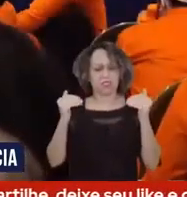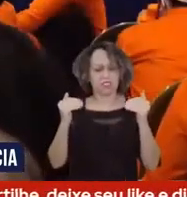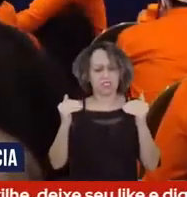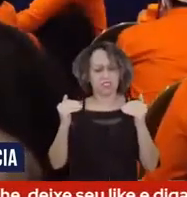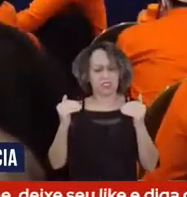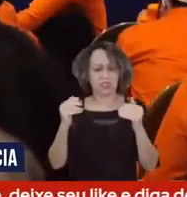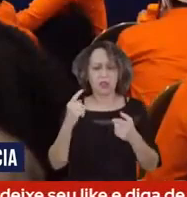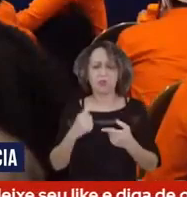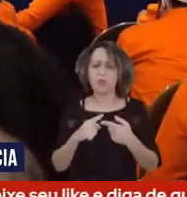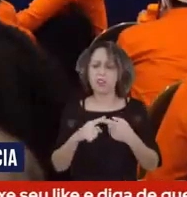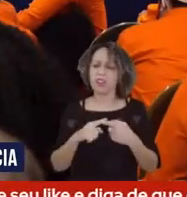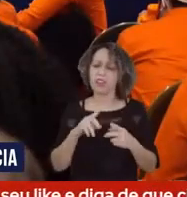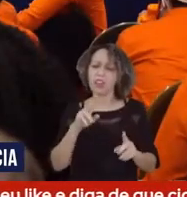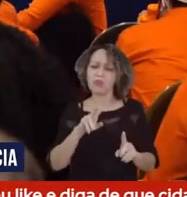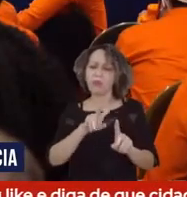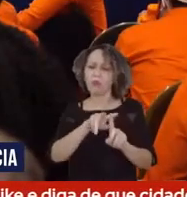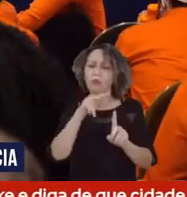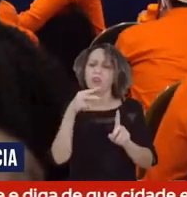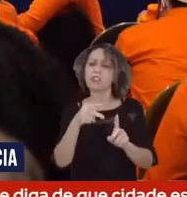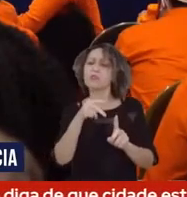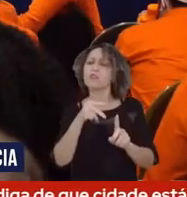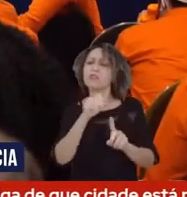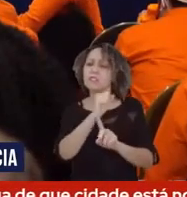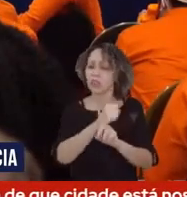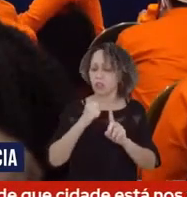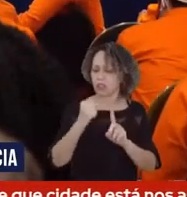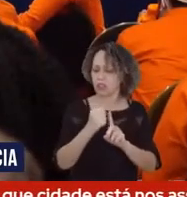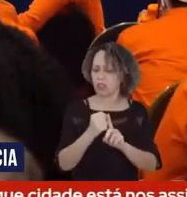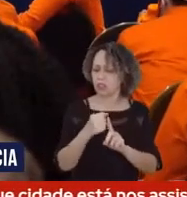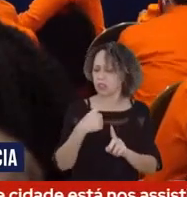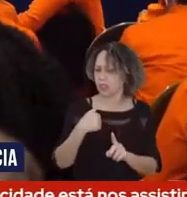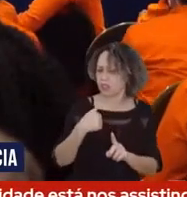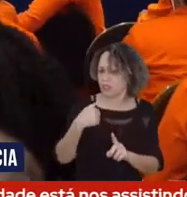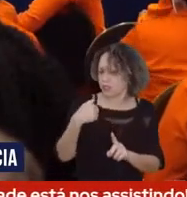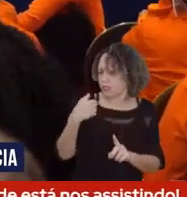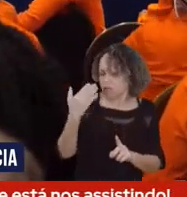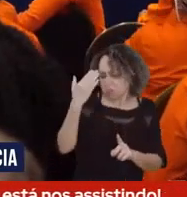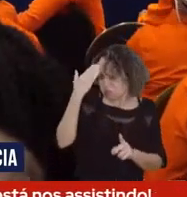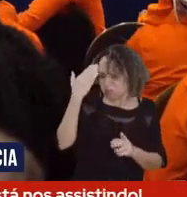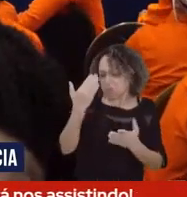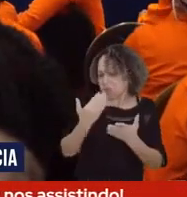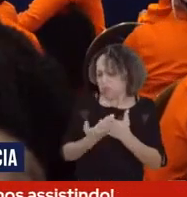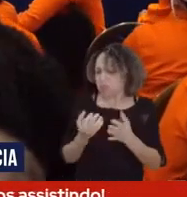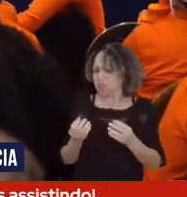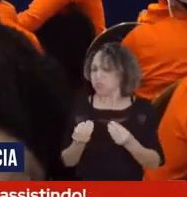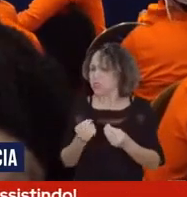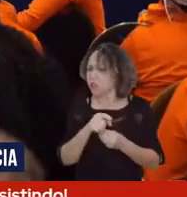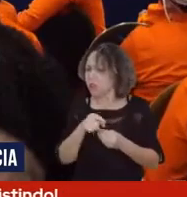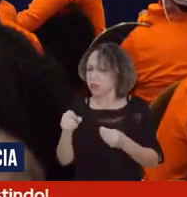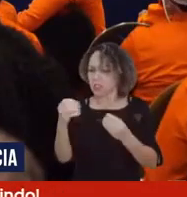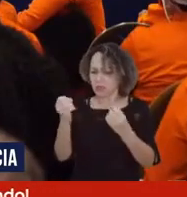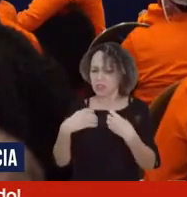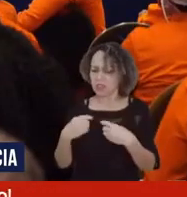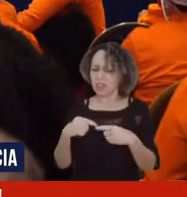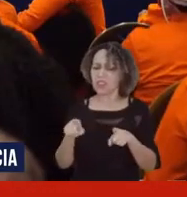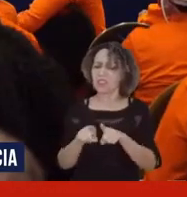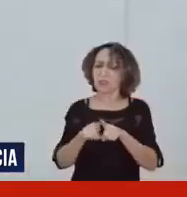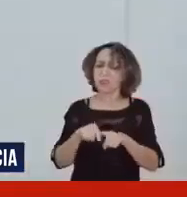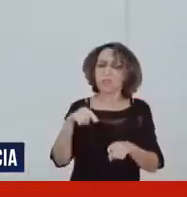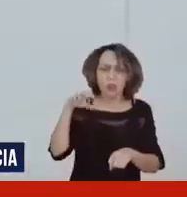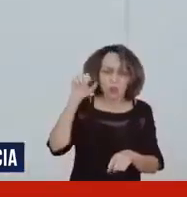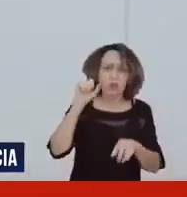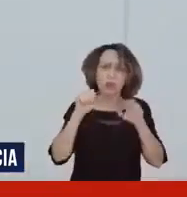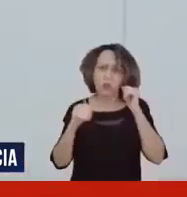que eu acredito, assim como vocês me ensinaram, e assim como eu escuto a geração de vocês falar